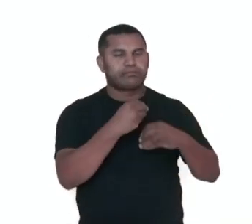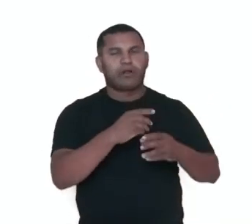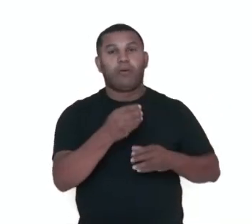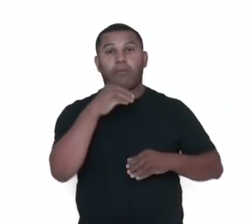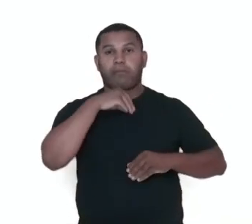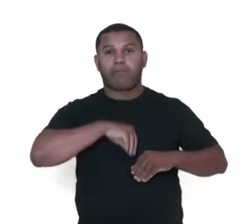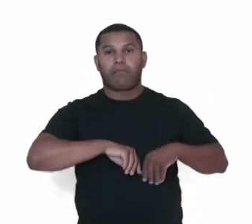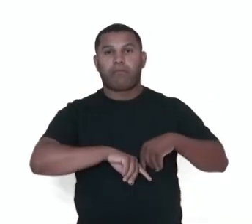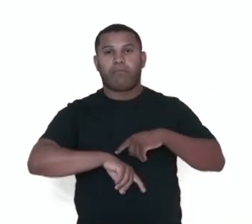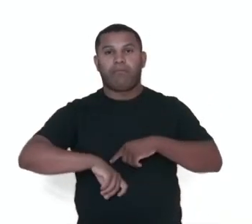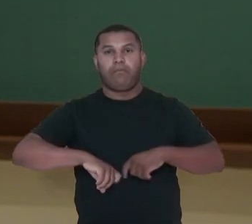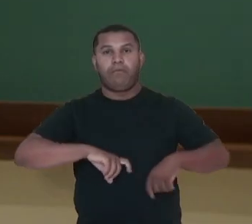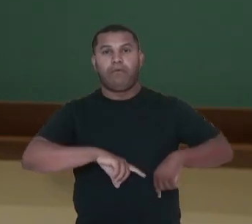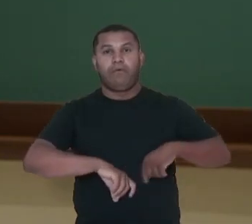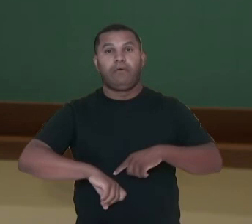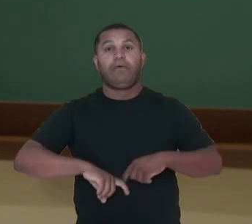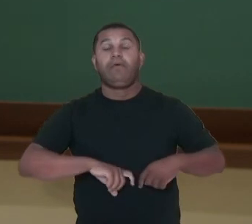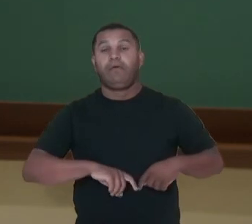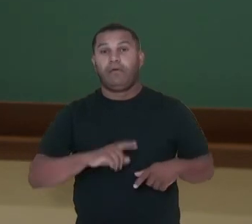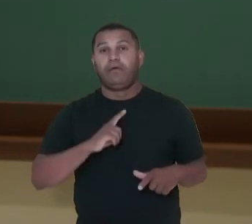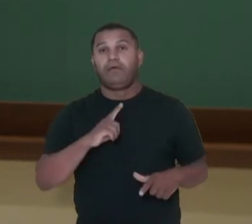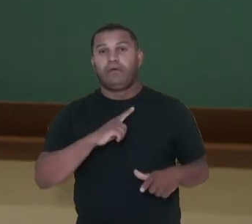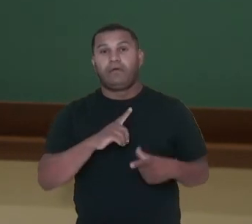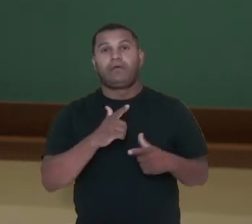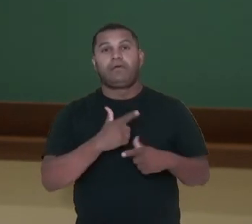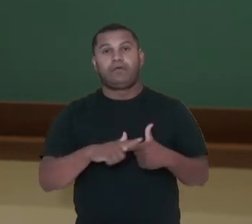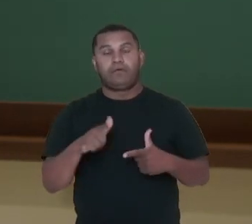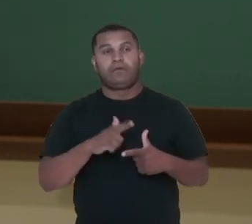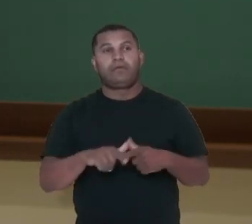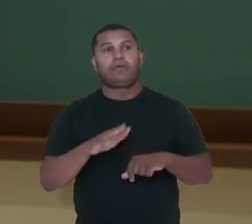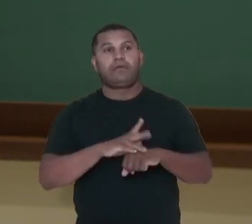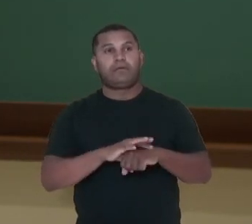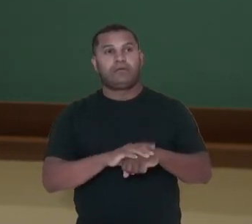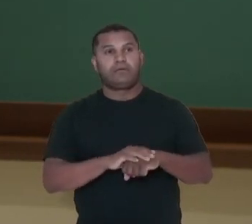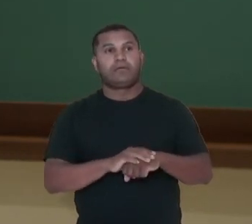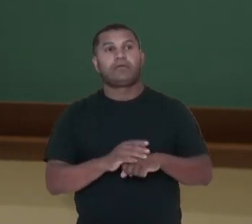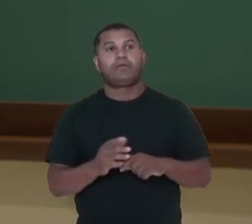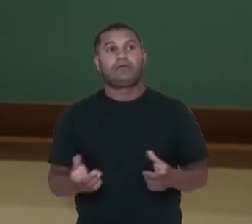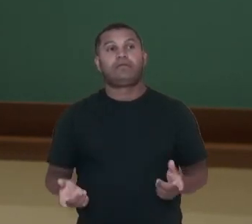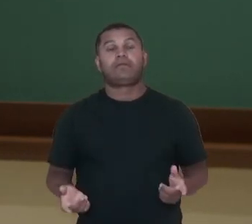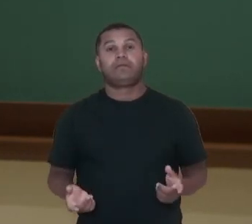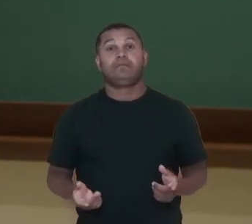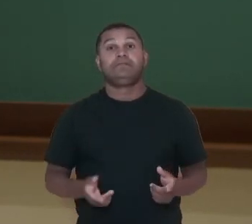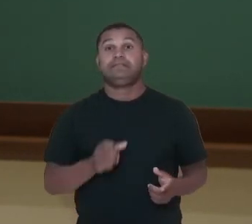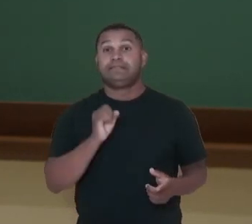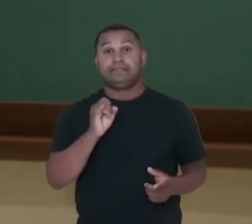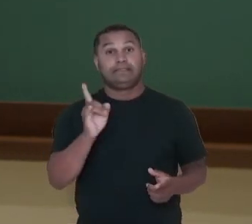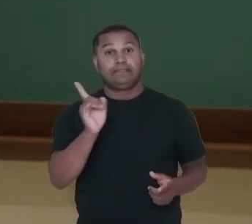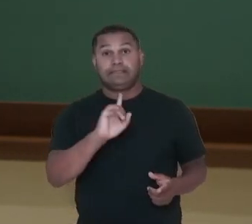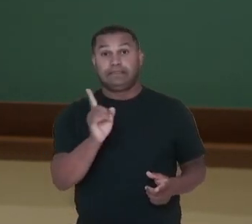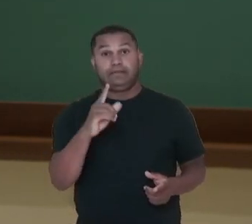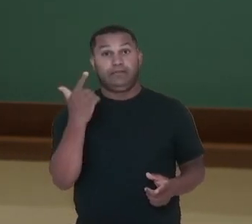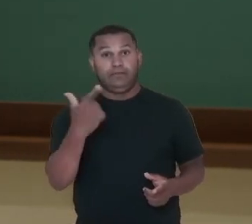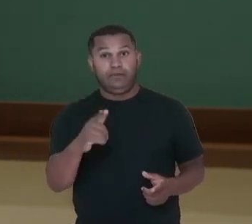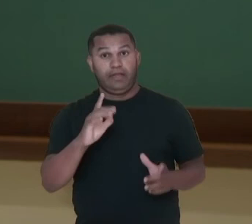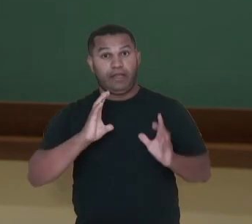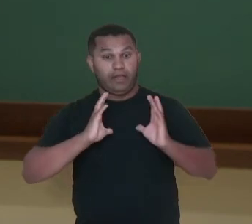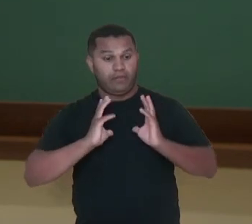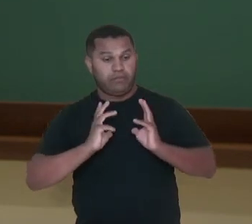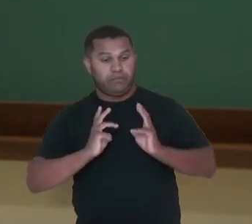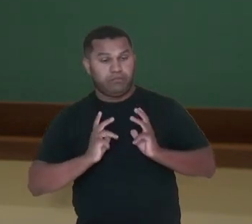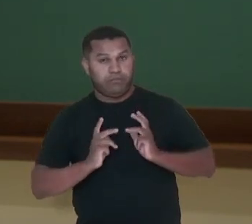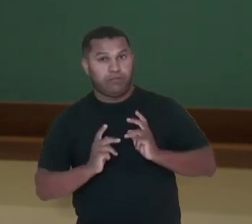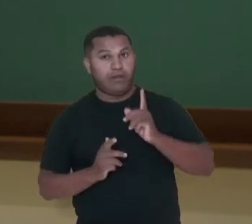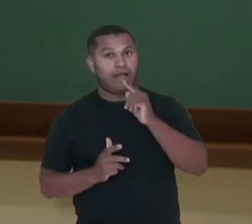Ascaris lumbricoides. Se não fizer essa higiene, também podem se contaminar com